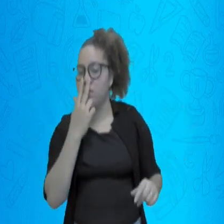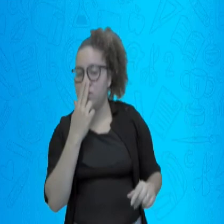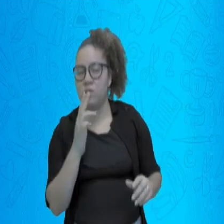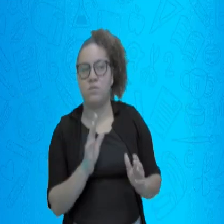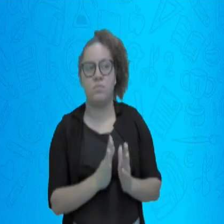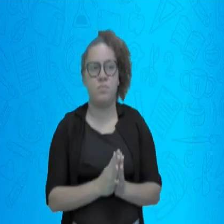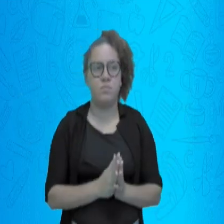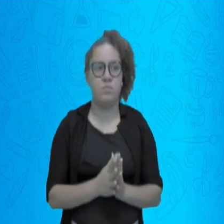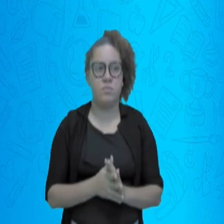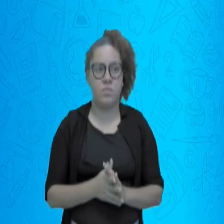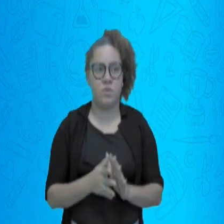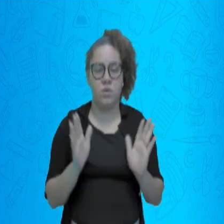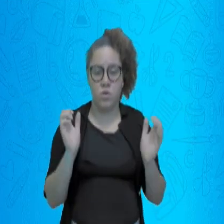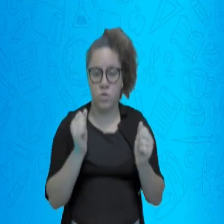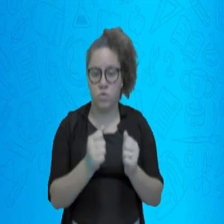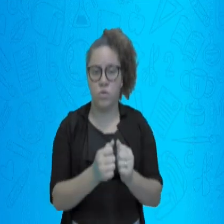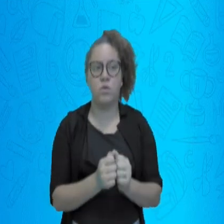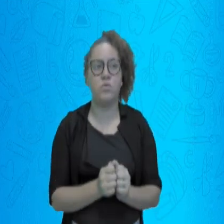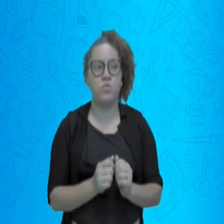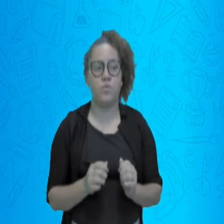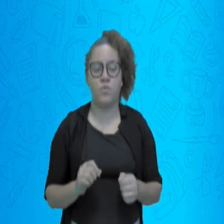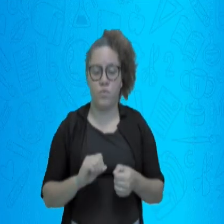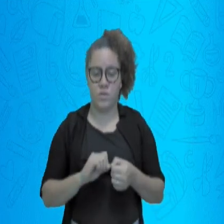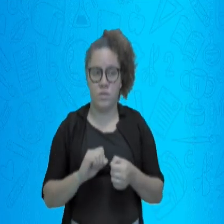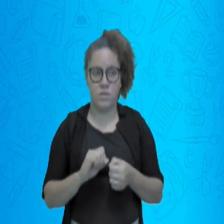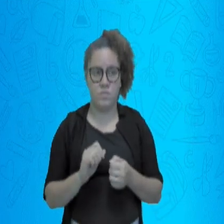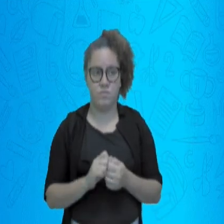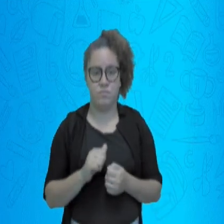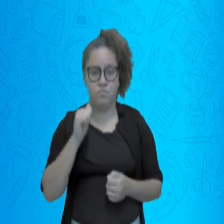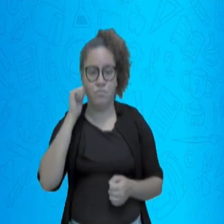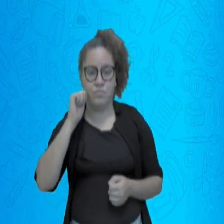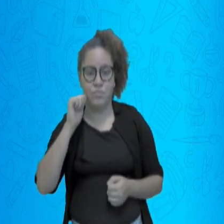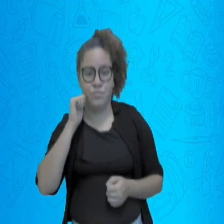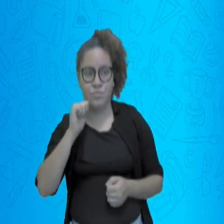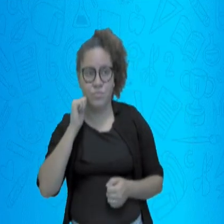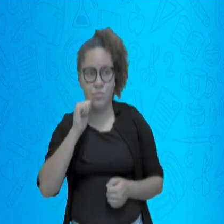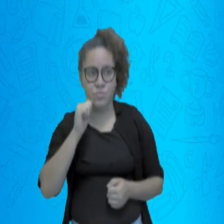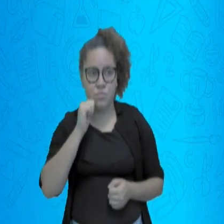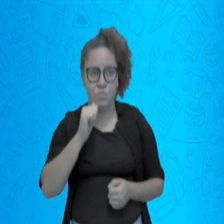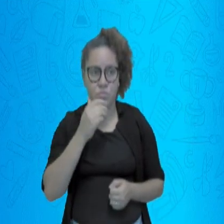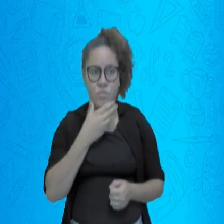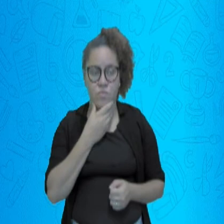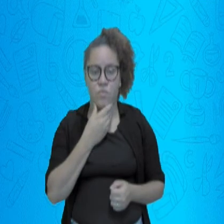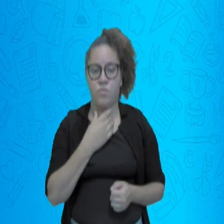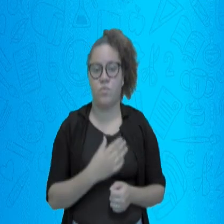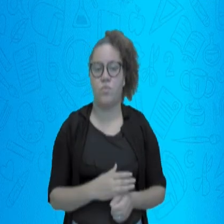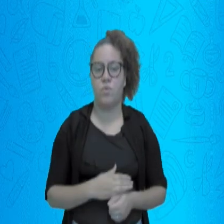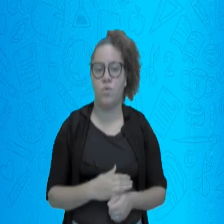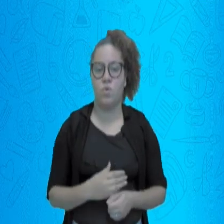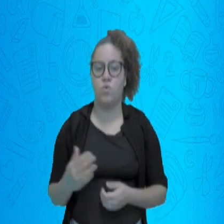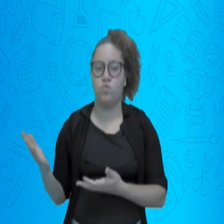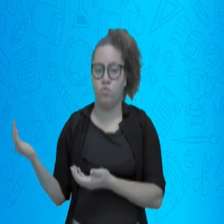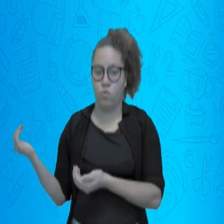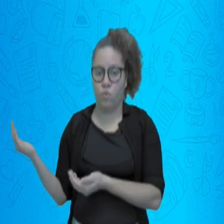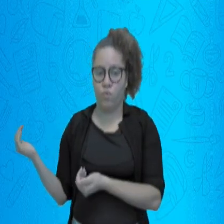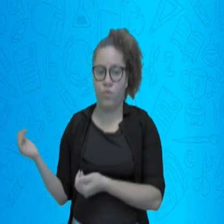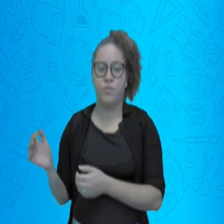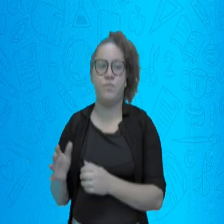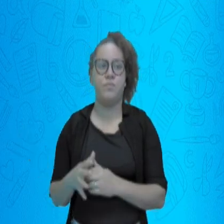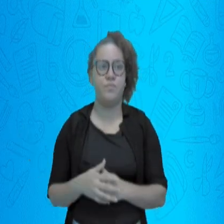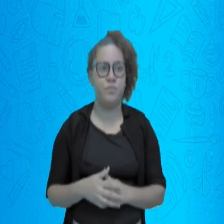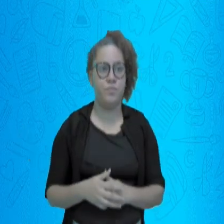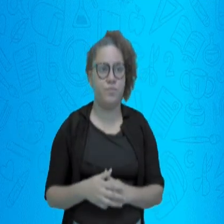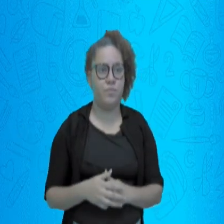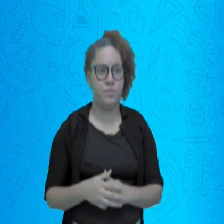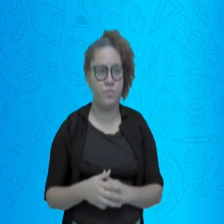agora nós vamos fazer juntos. Nós temos aqui uma menina e aqui nós temos um rapaz. Vamos ver